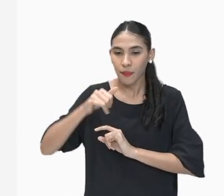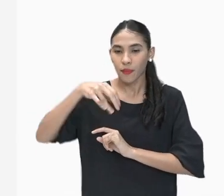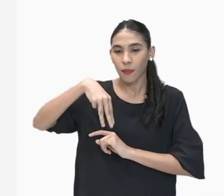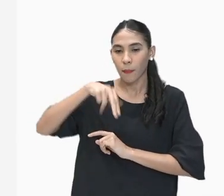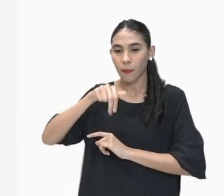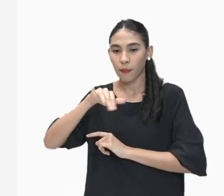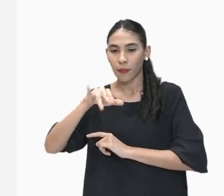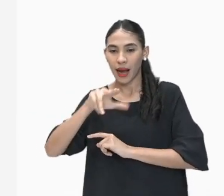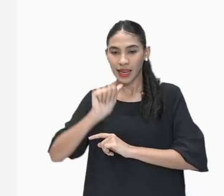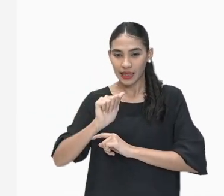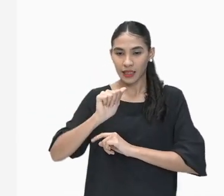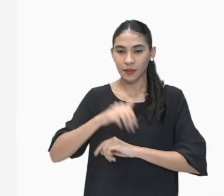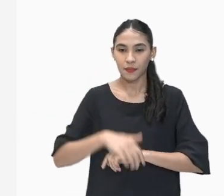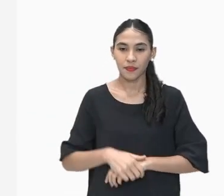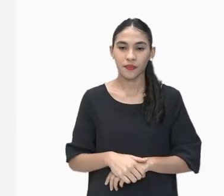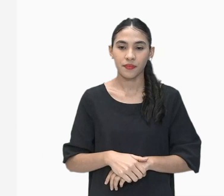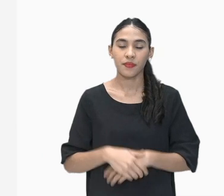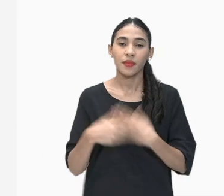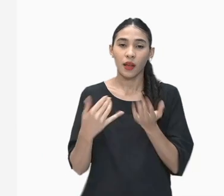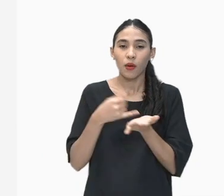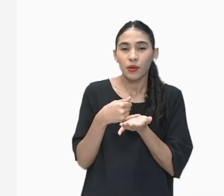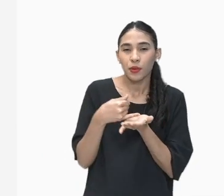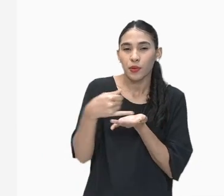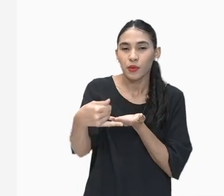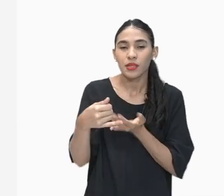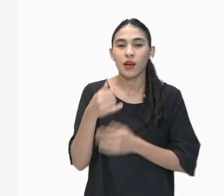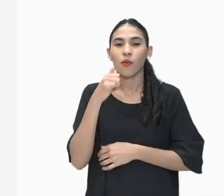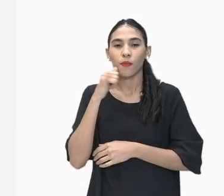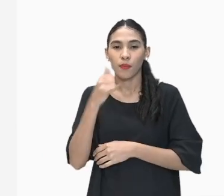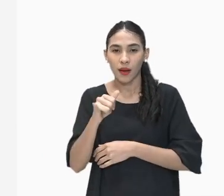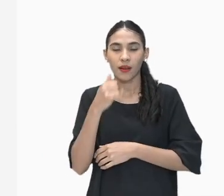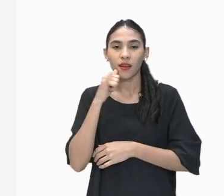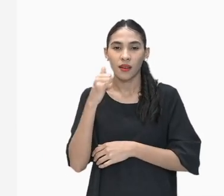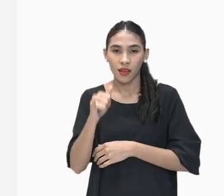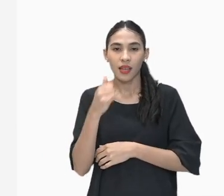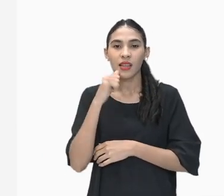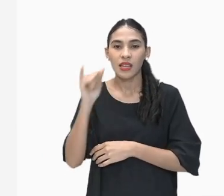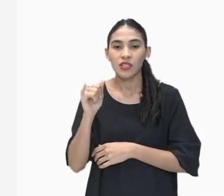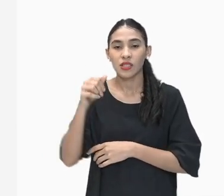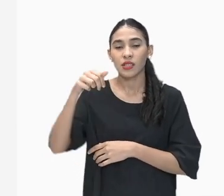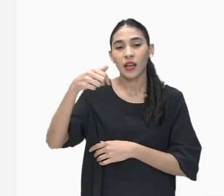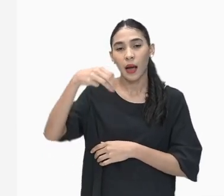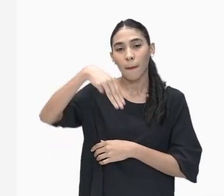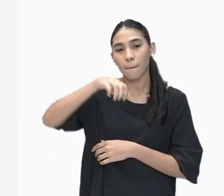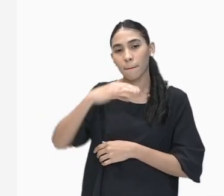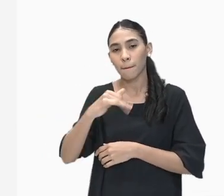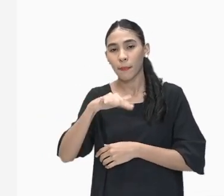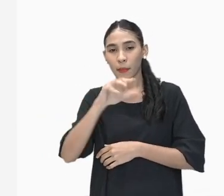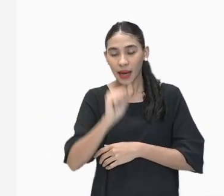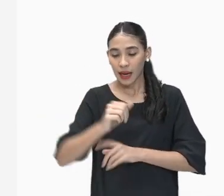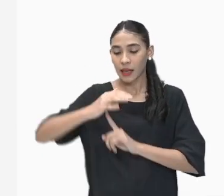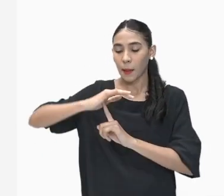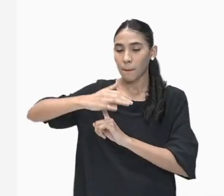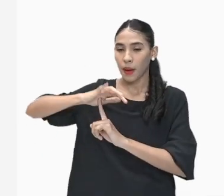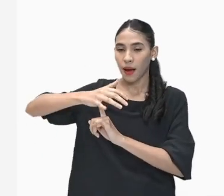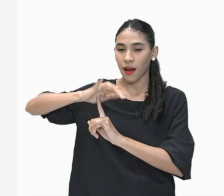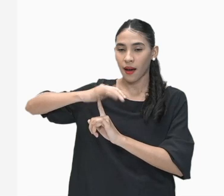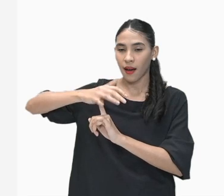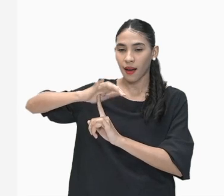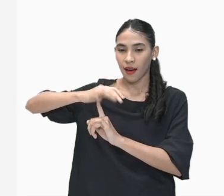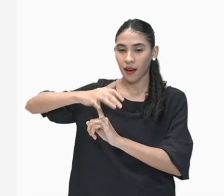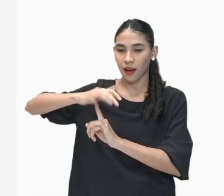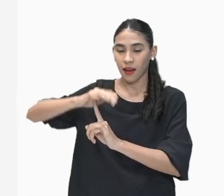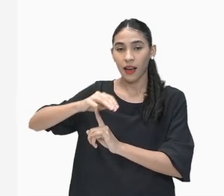nessa etapa, a introdução da energia mecânica que vai tocar a máquina a vapor no lugar da